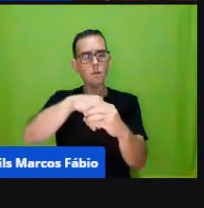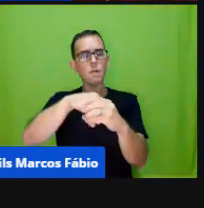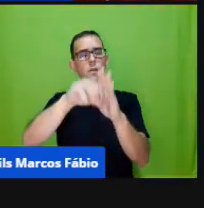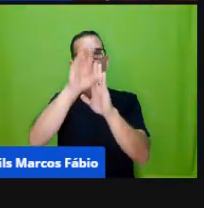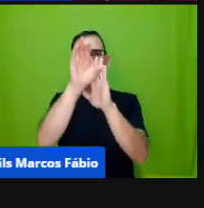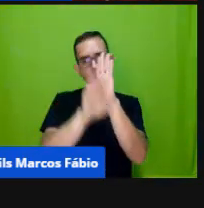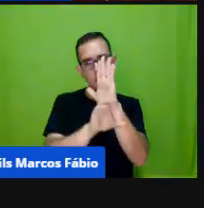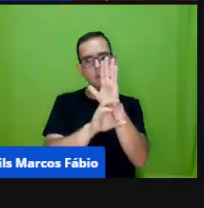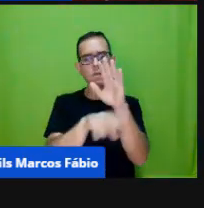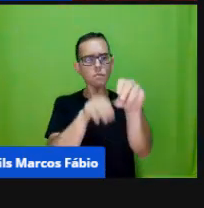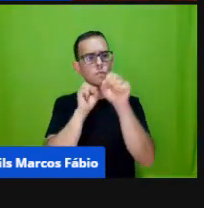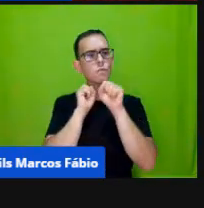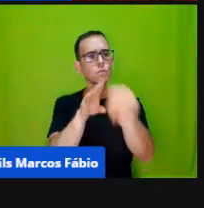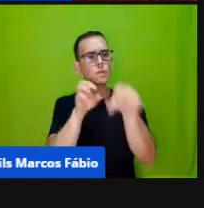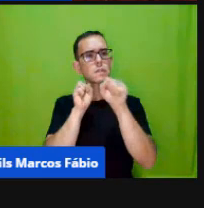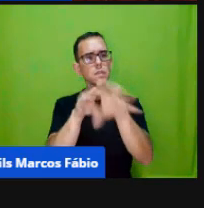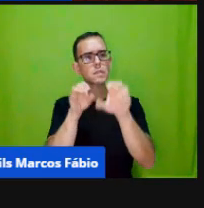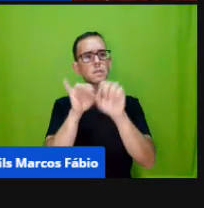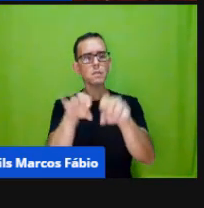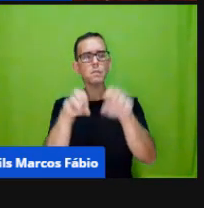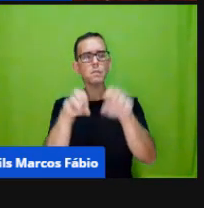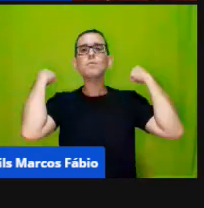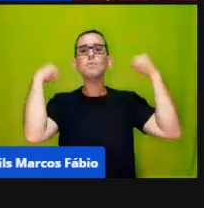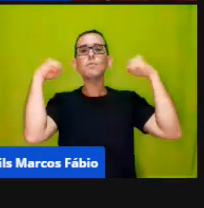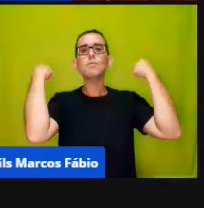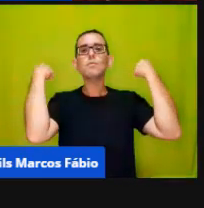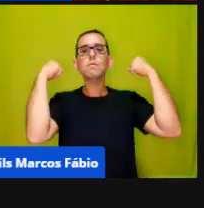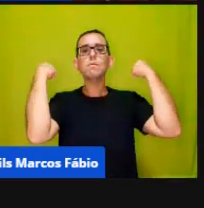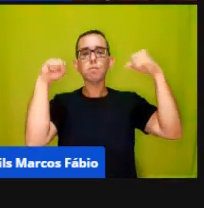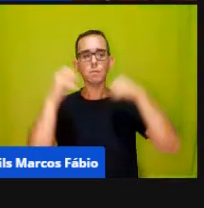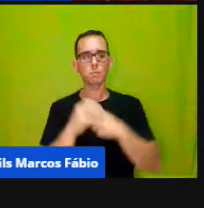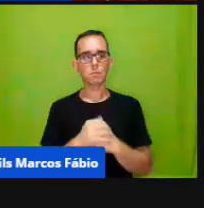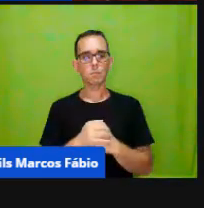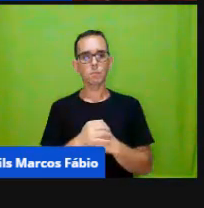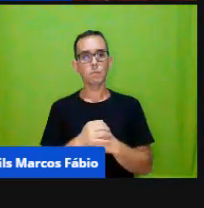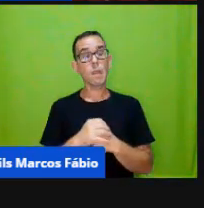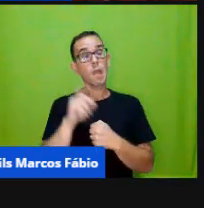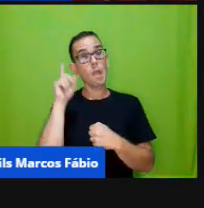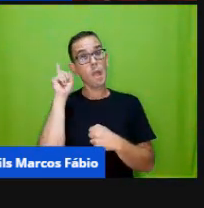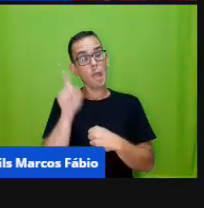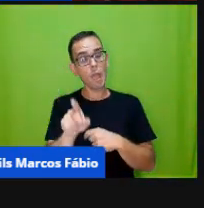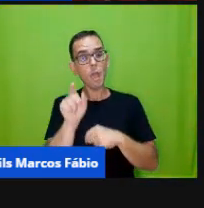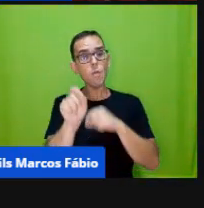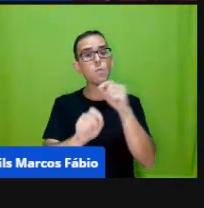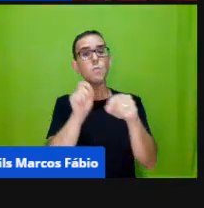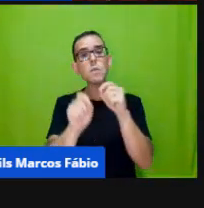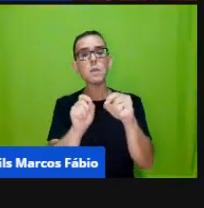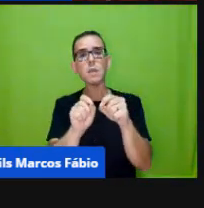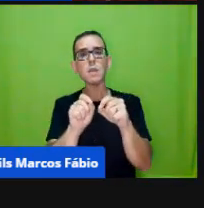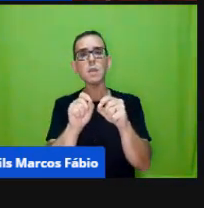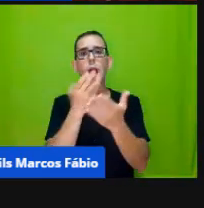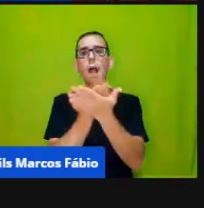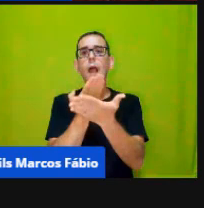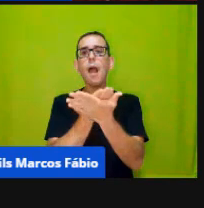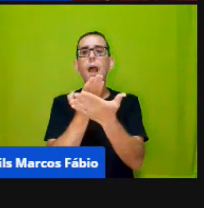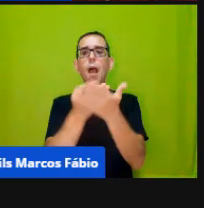o ensino do esporte. Era baseado nisso que as aulas de educação física